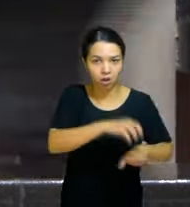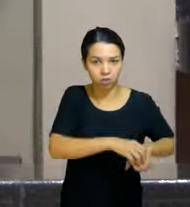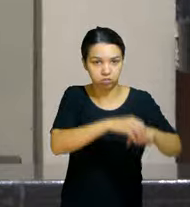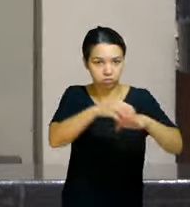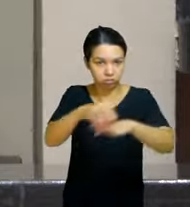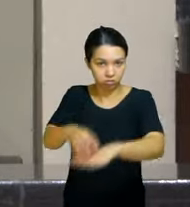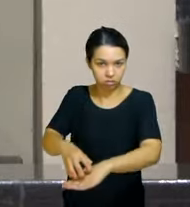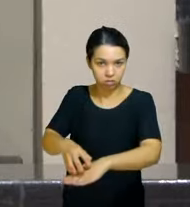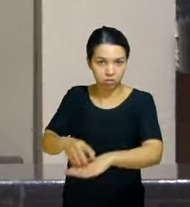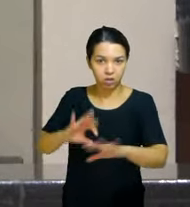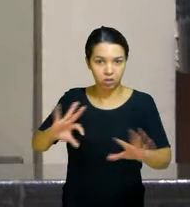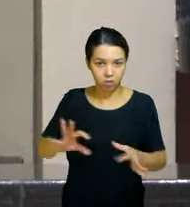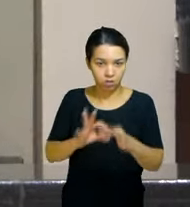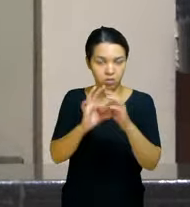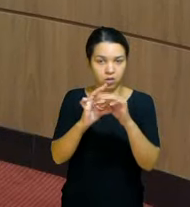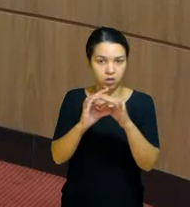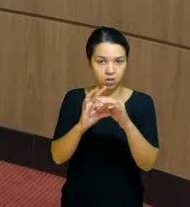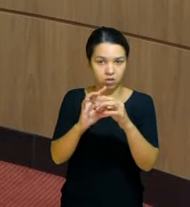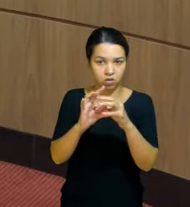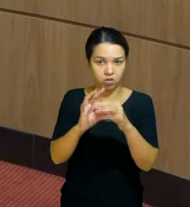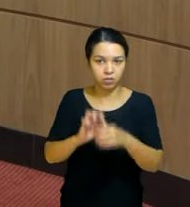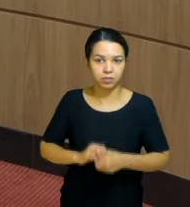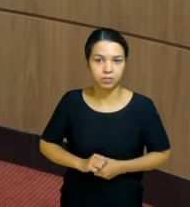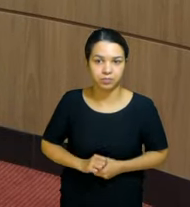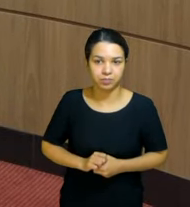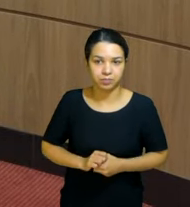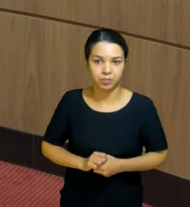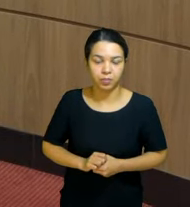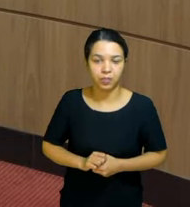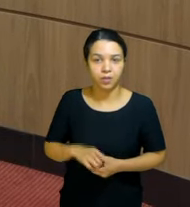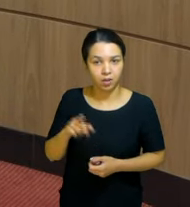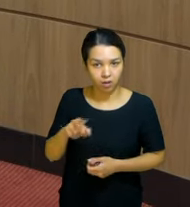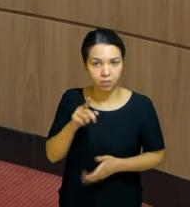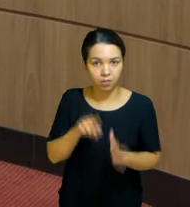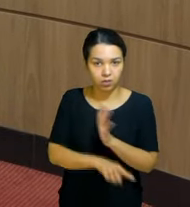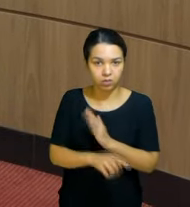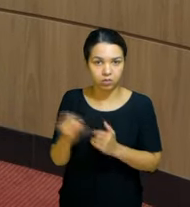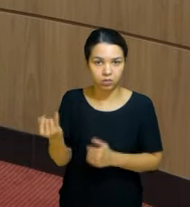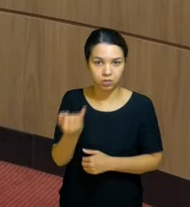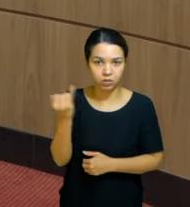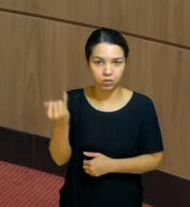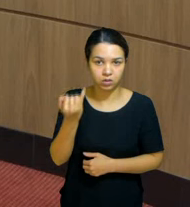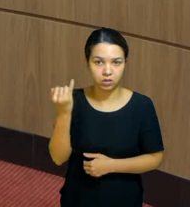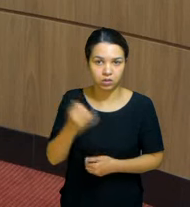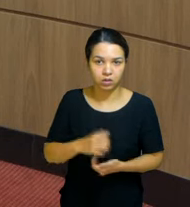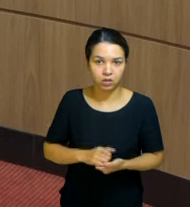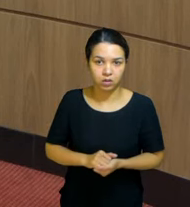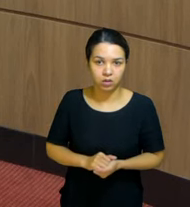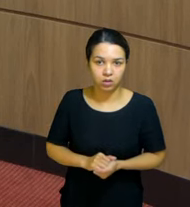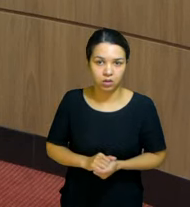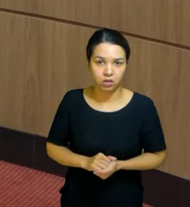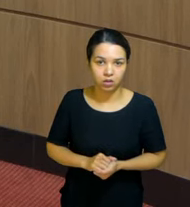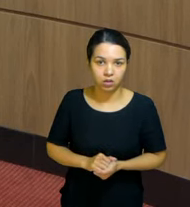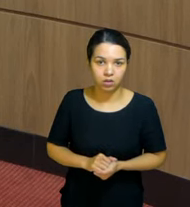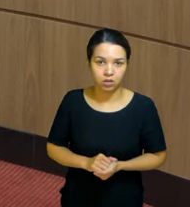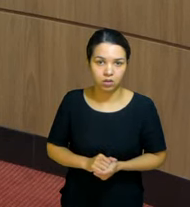Parajask. Essa pergunta do deputado Fernando Krenig é muito importante, né? Muito, muito, muito importante. Né?